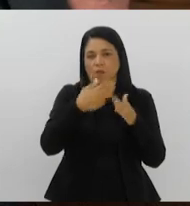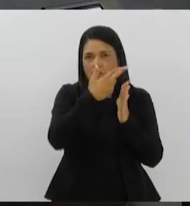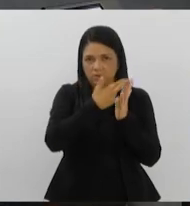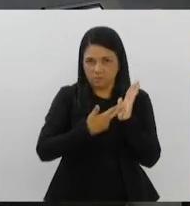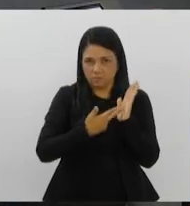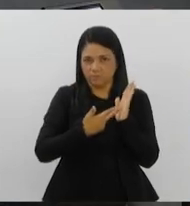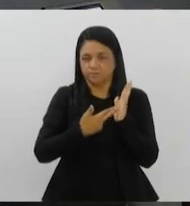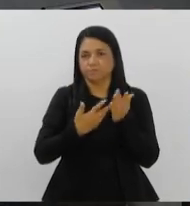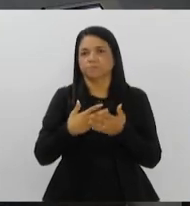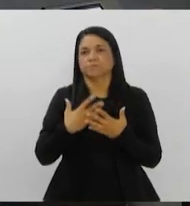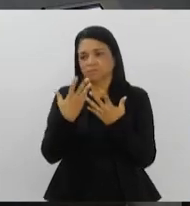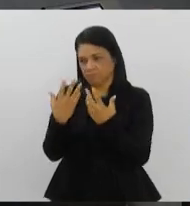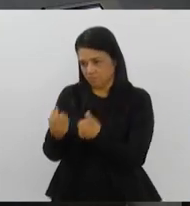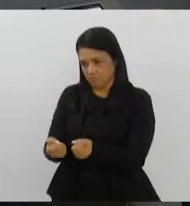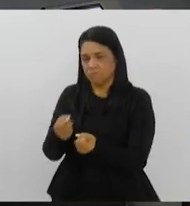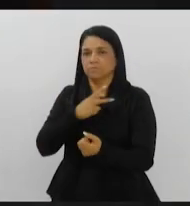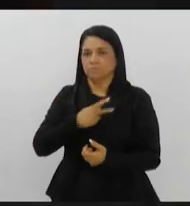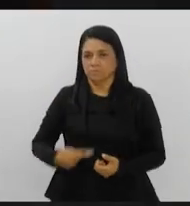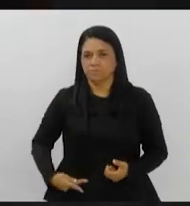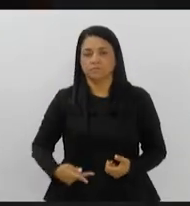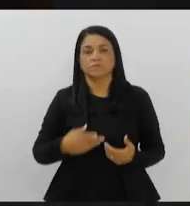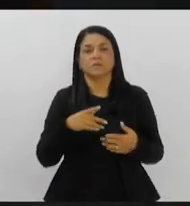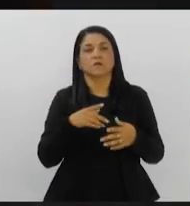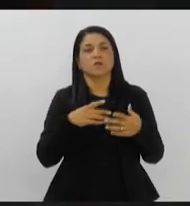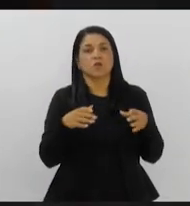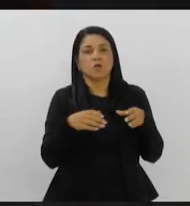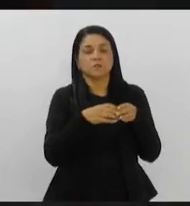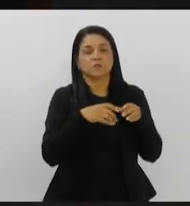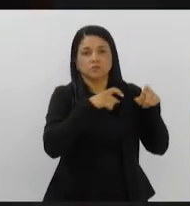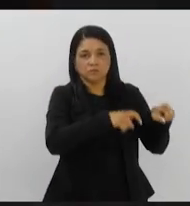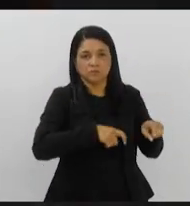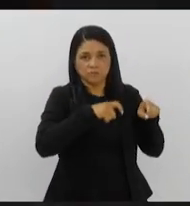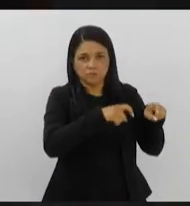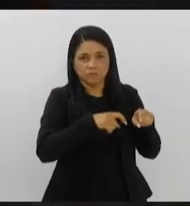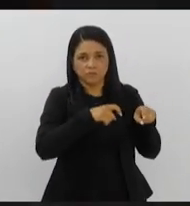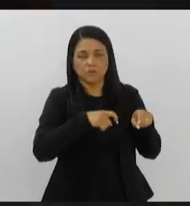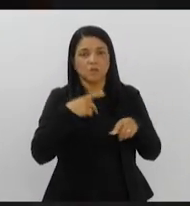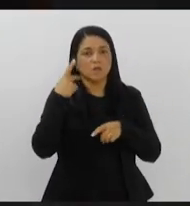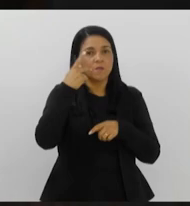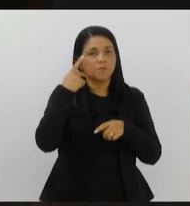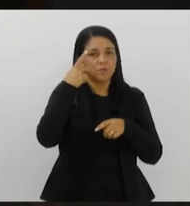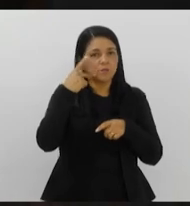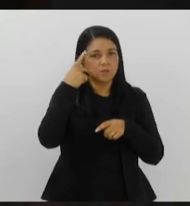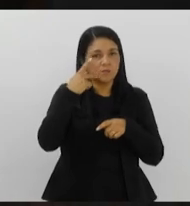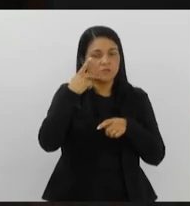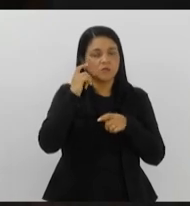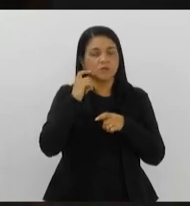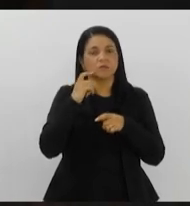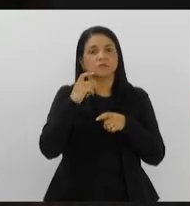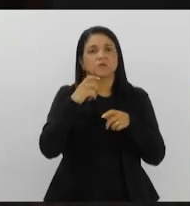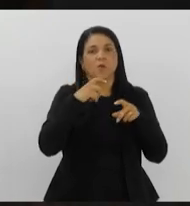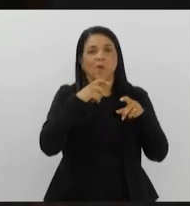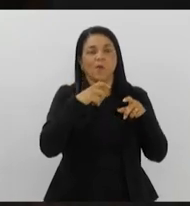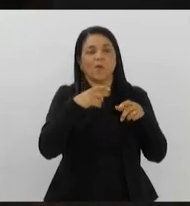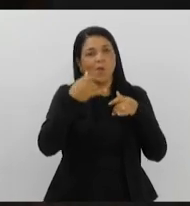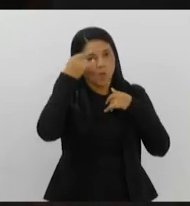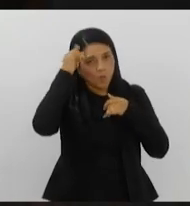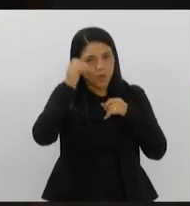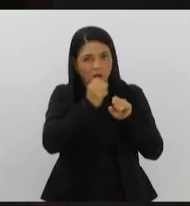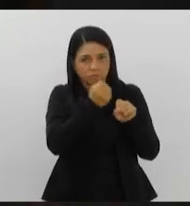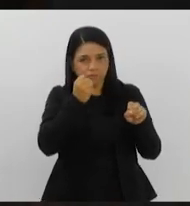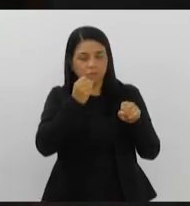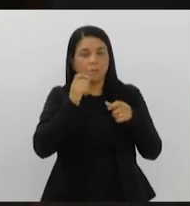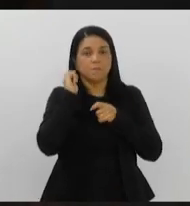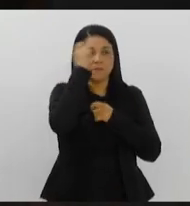A presidência defere. Pela Comissão de Agricultura, Pecuária e Políticas Rural, Agrária e Pesqueira,